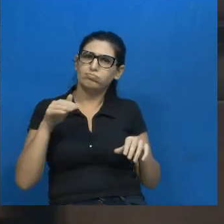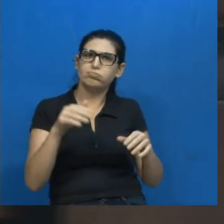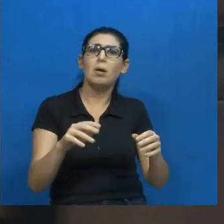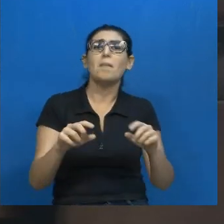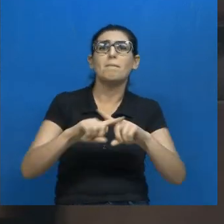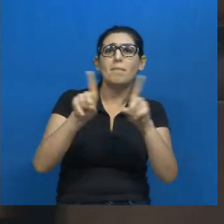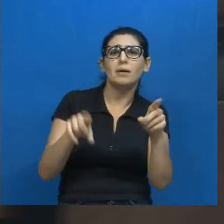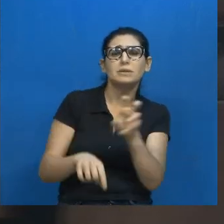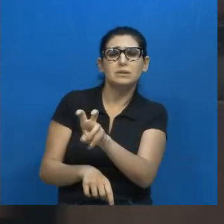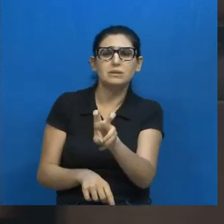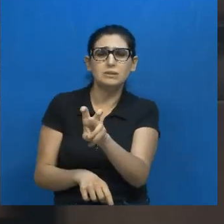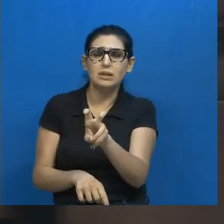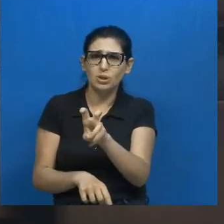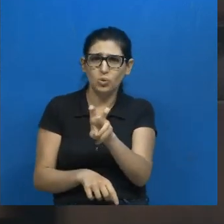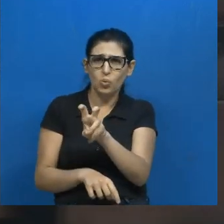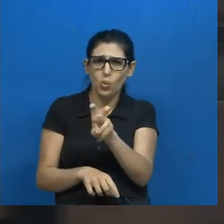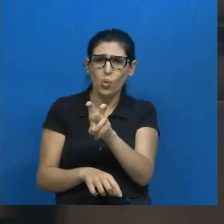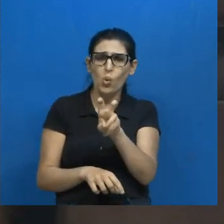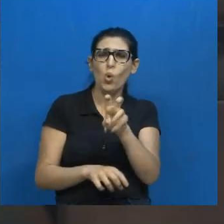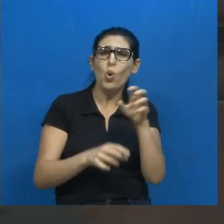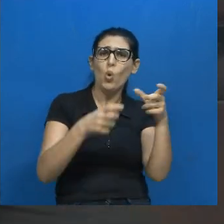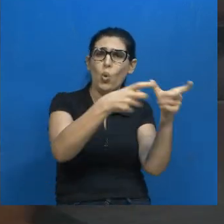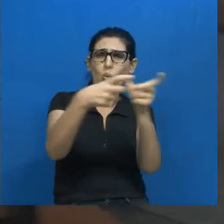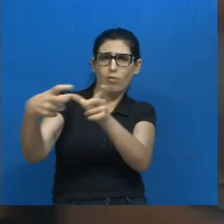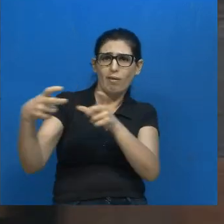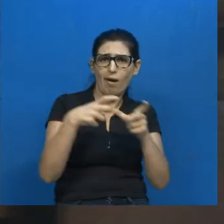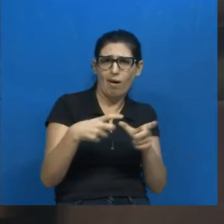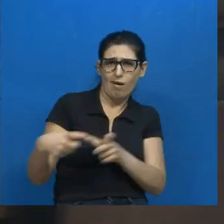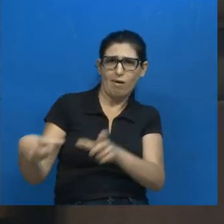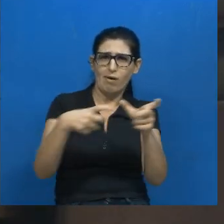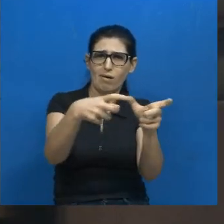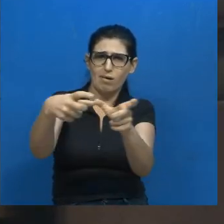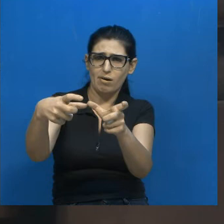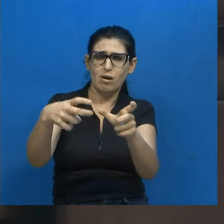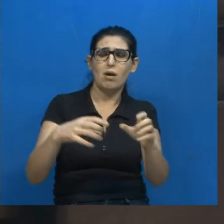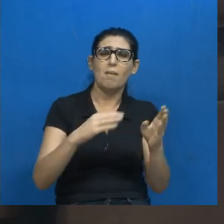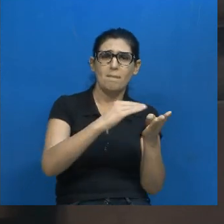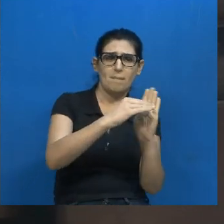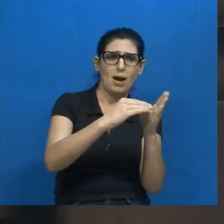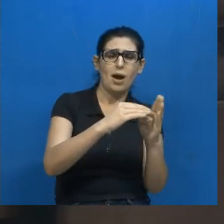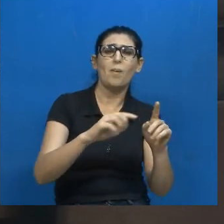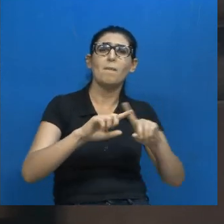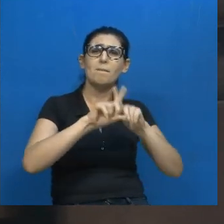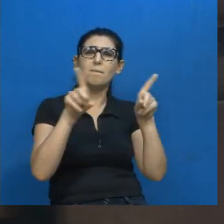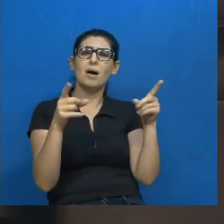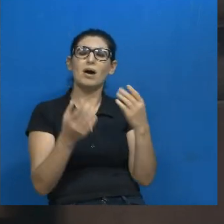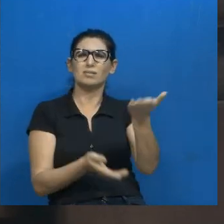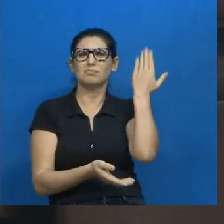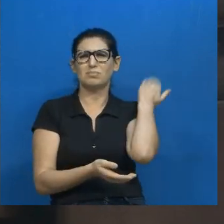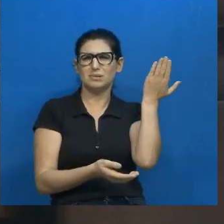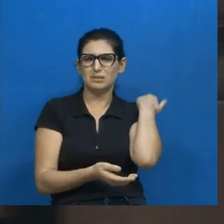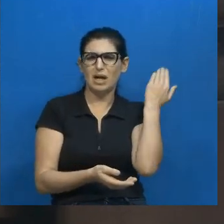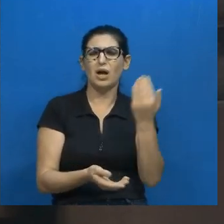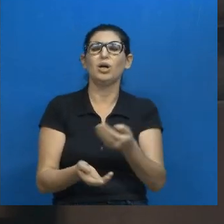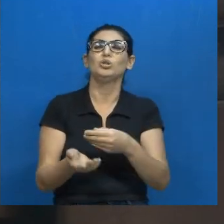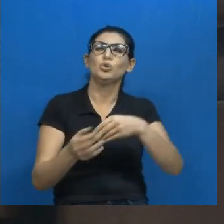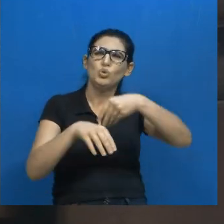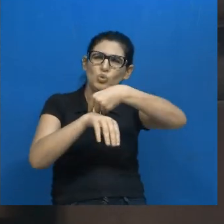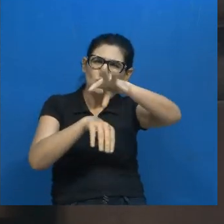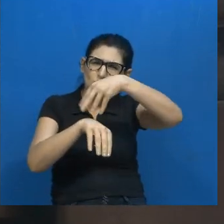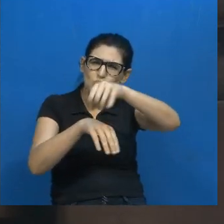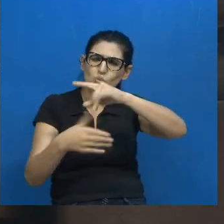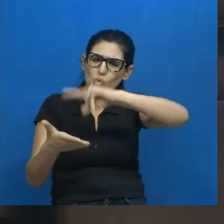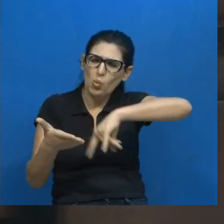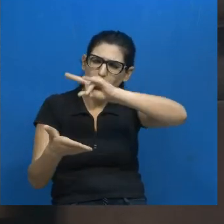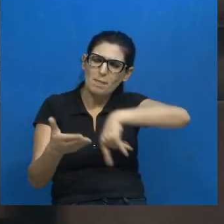localizada esse debate aqui, certo? Nós reivindicamos, no início, naquele documento que nós entregamos, que